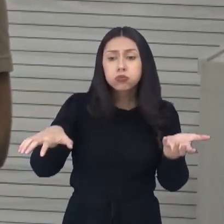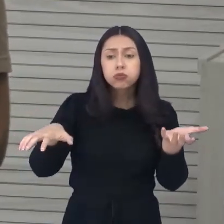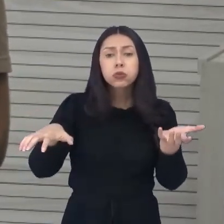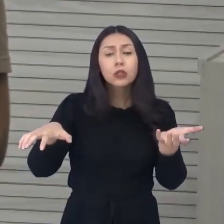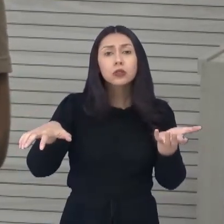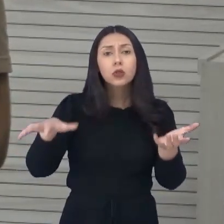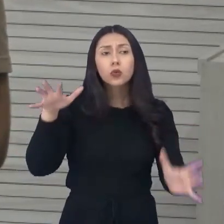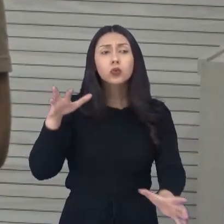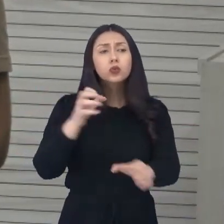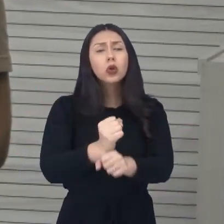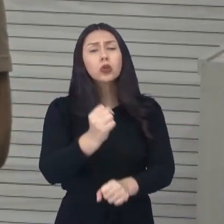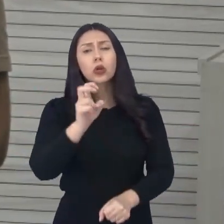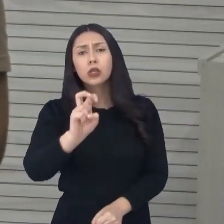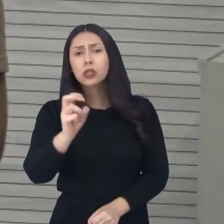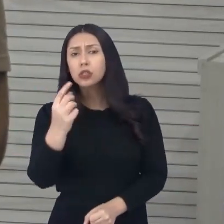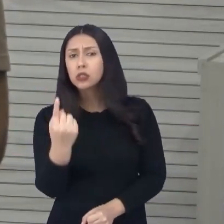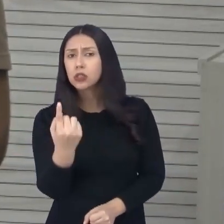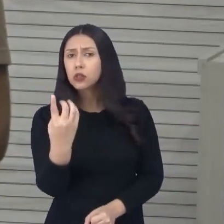513,